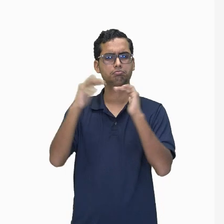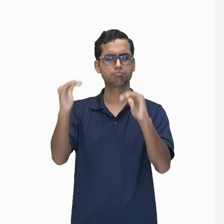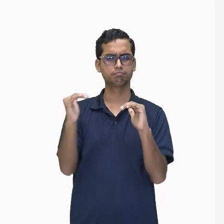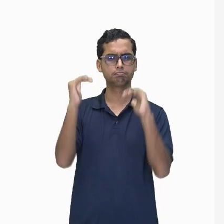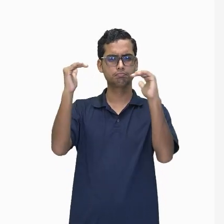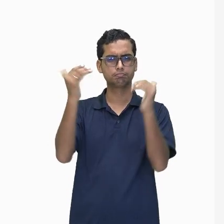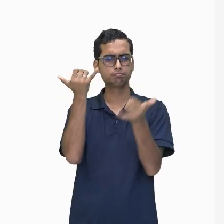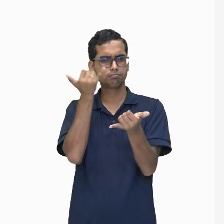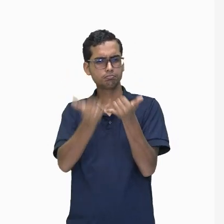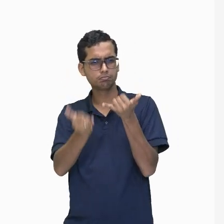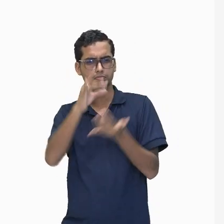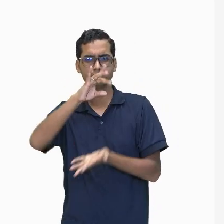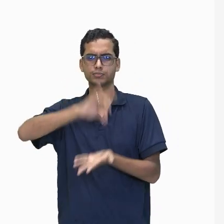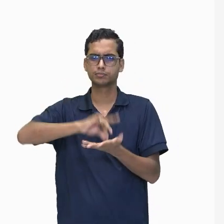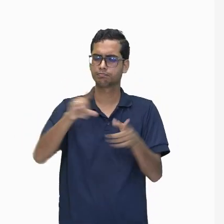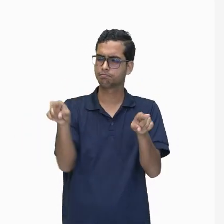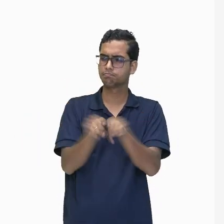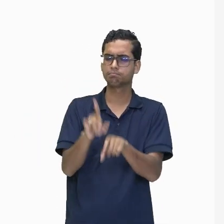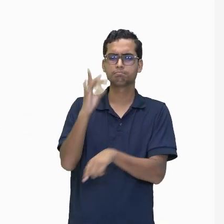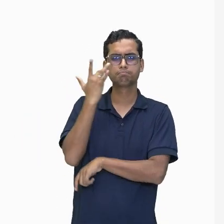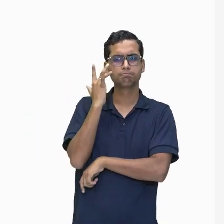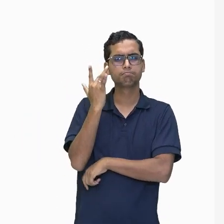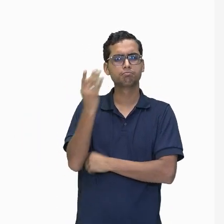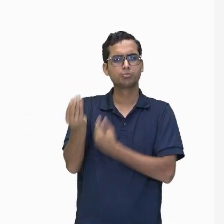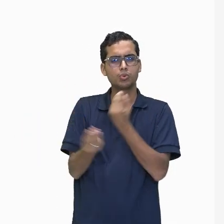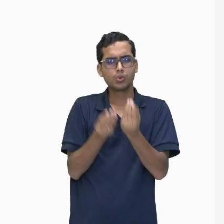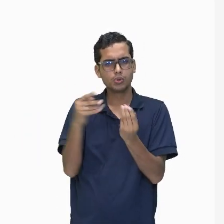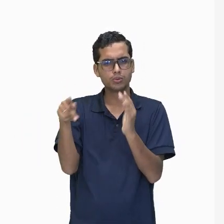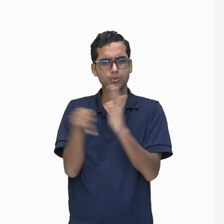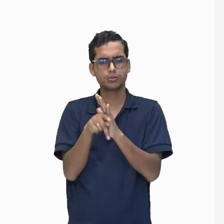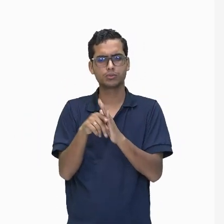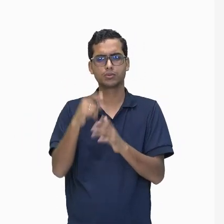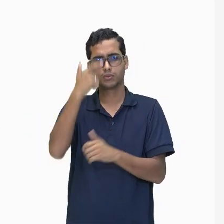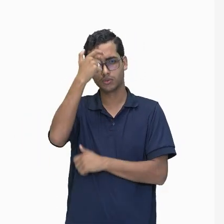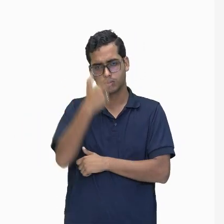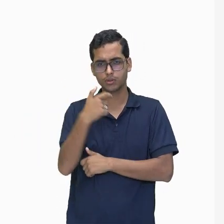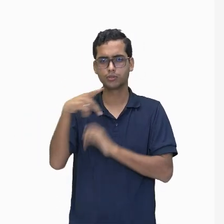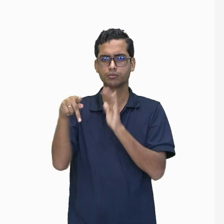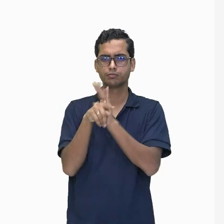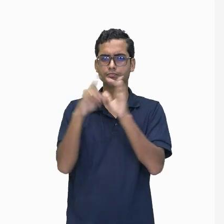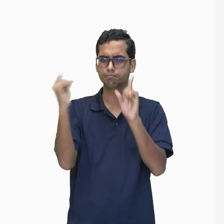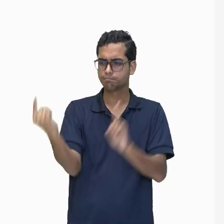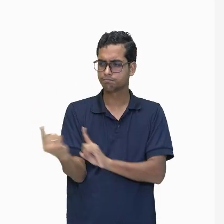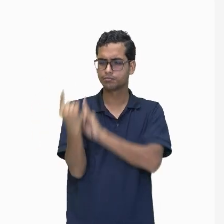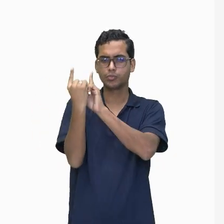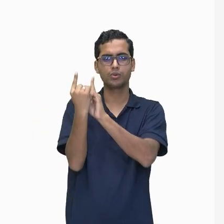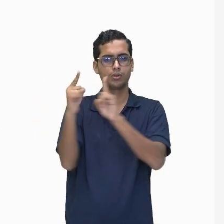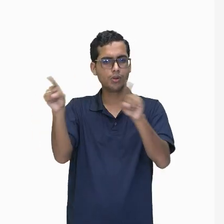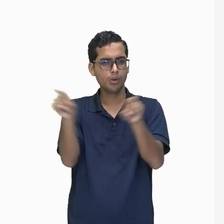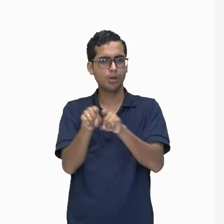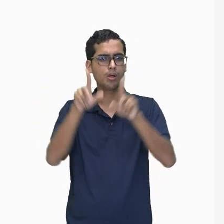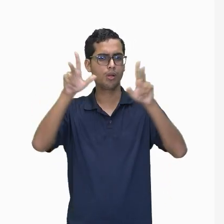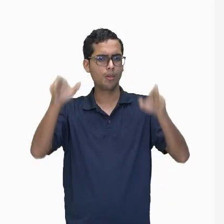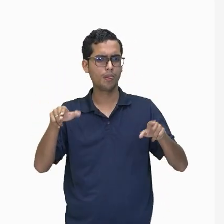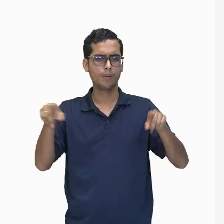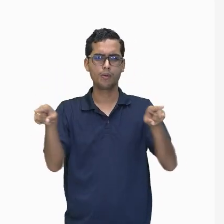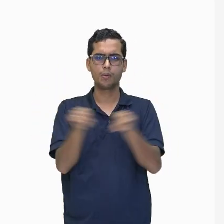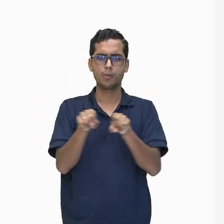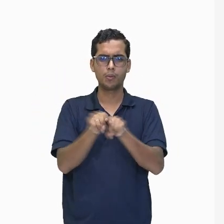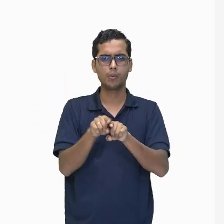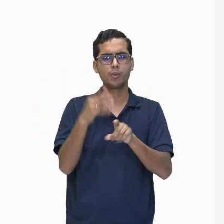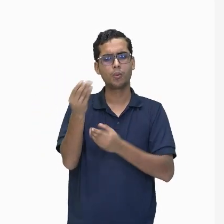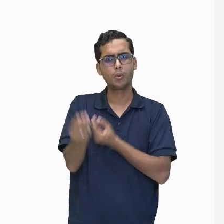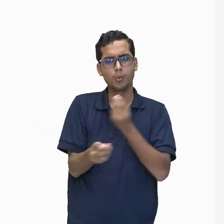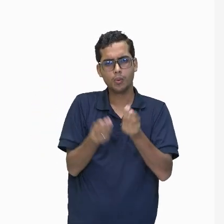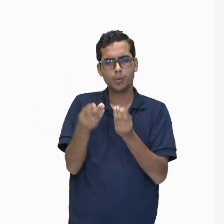quão semelhante, acho teu fado ao meu quando os cotejo. Igual causa nos fez